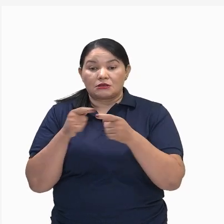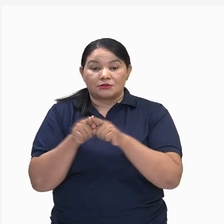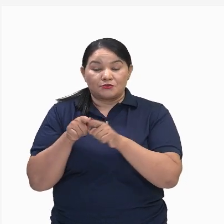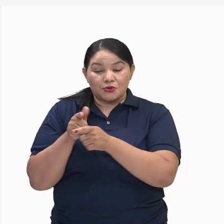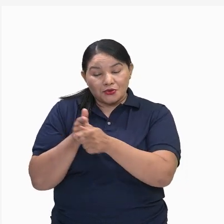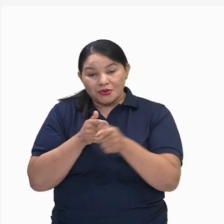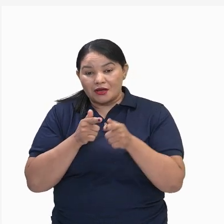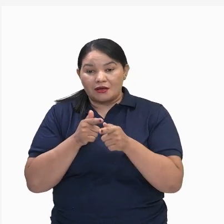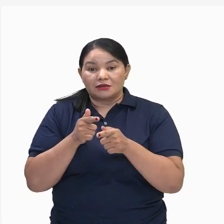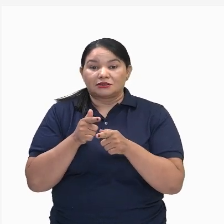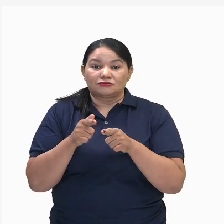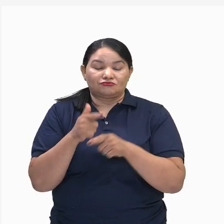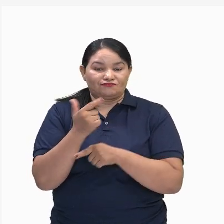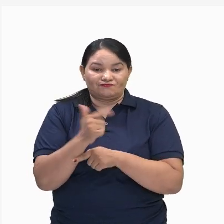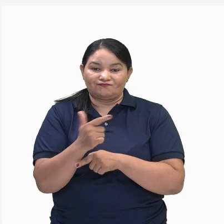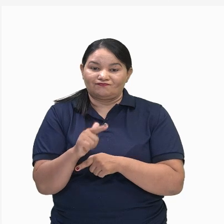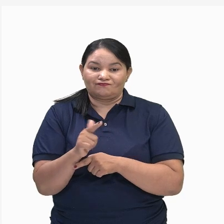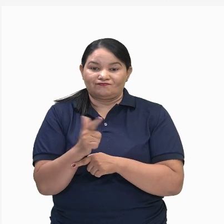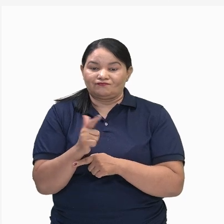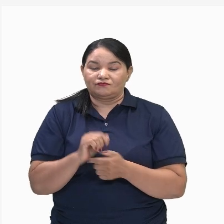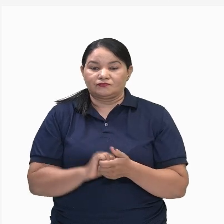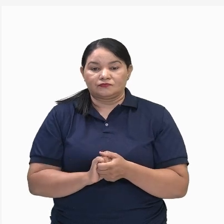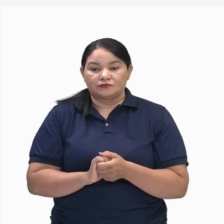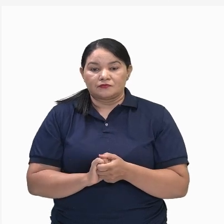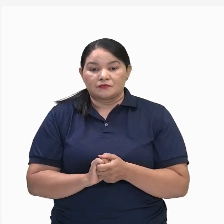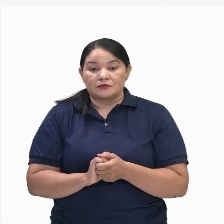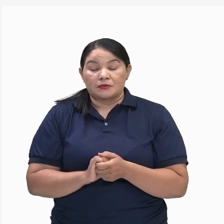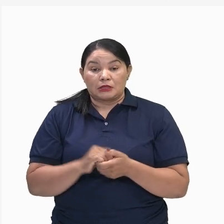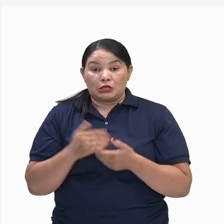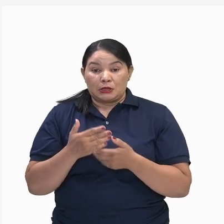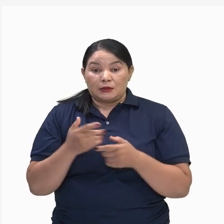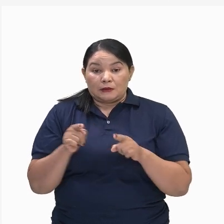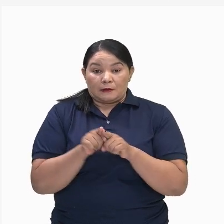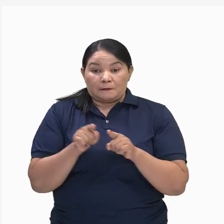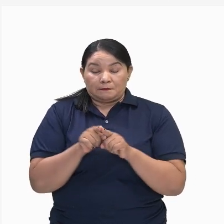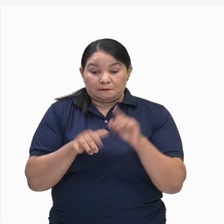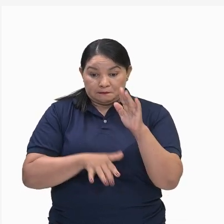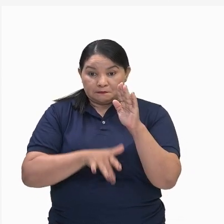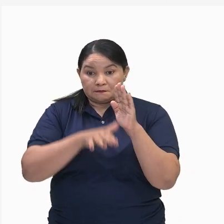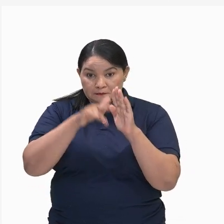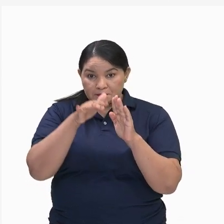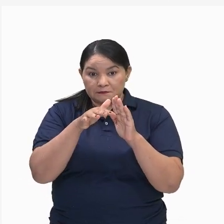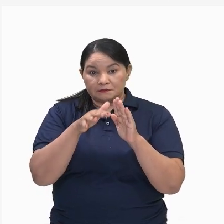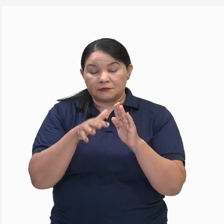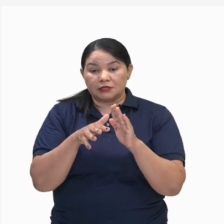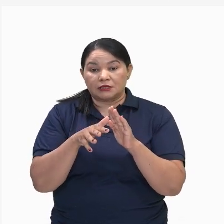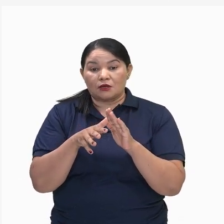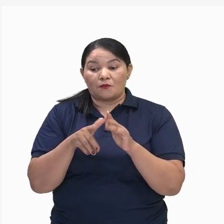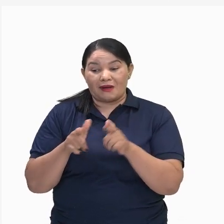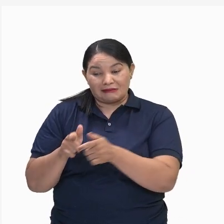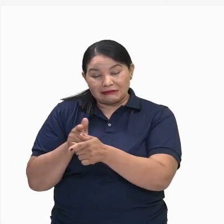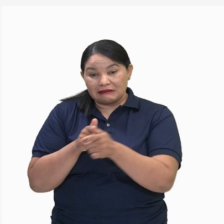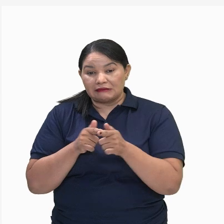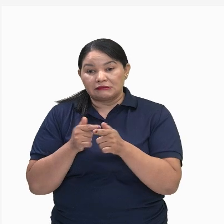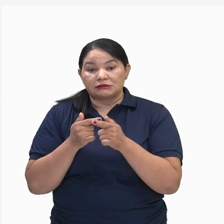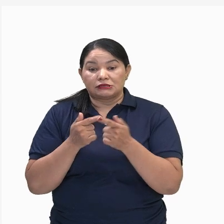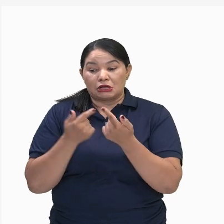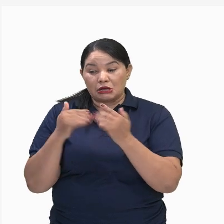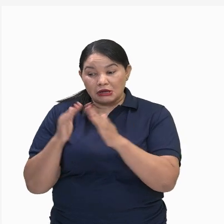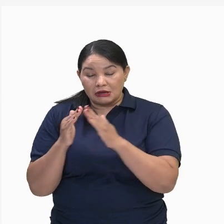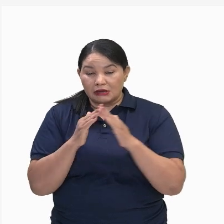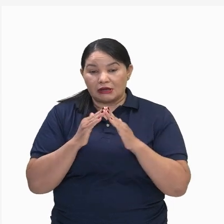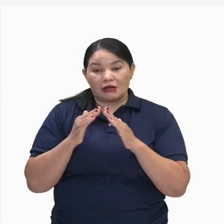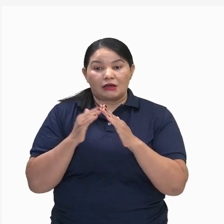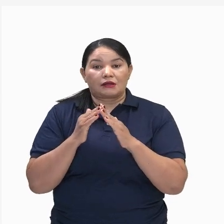recurso disponível para eles. A inundação nas terras de caça e moradia de povos indígenas, né, ou seja, aquela